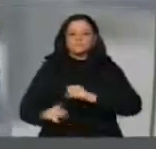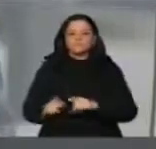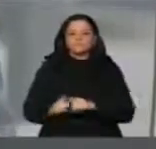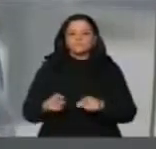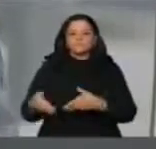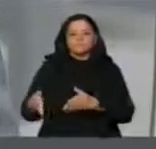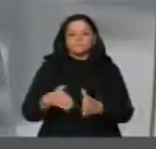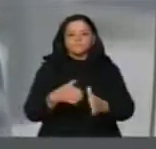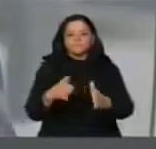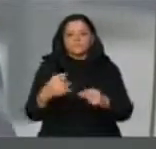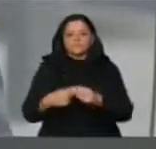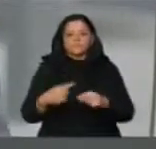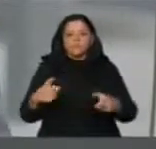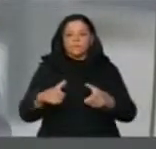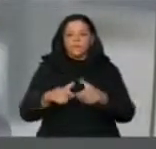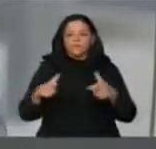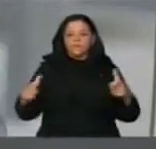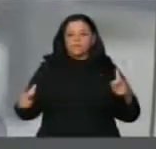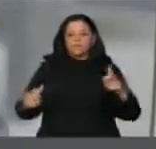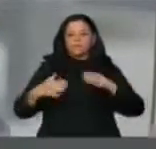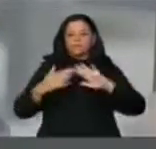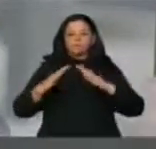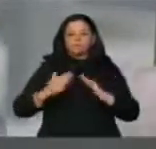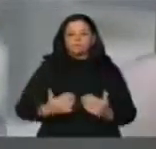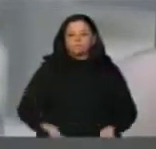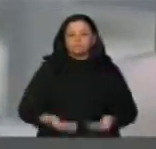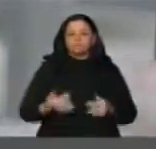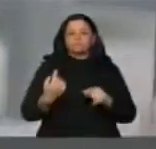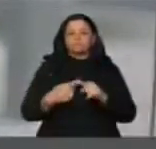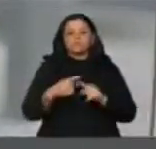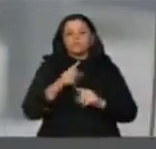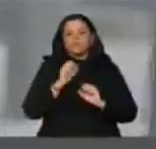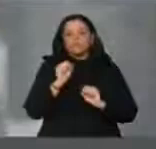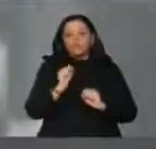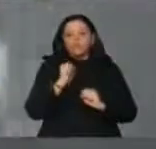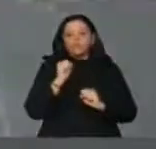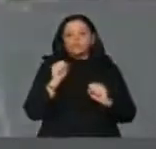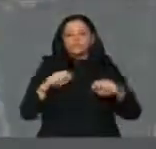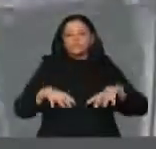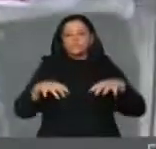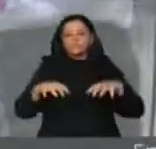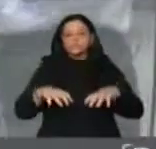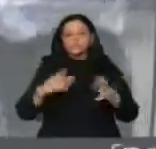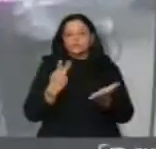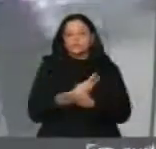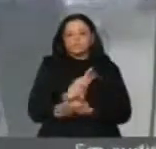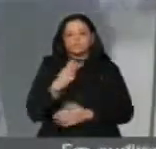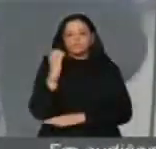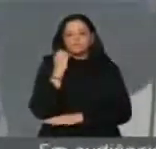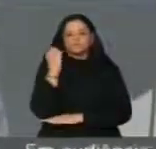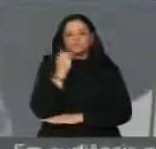delas caíram em razão da forte chuva que ocorreu no Rio Grande do Sul.